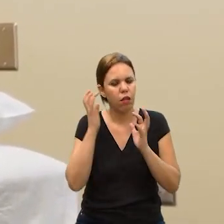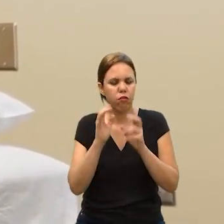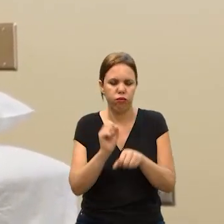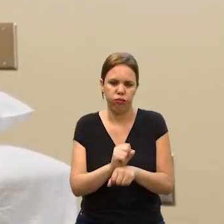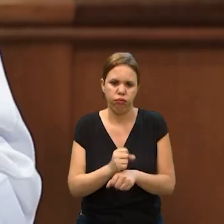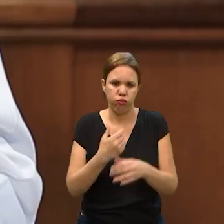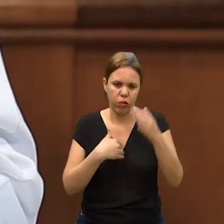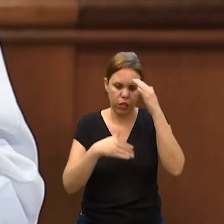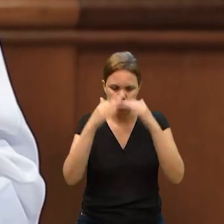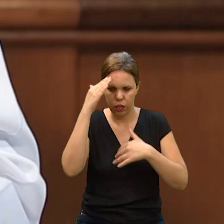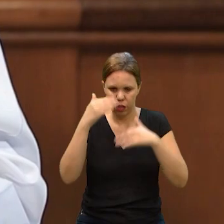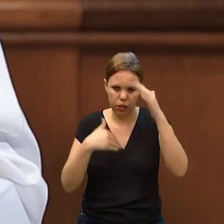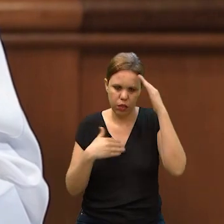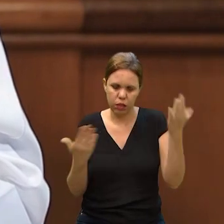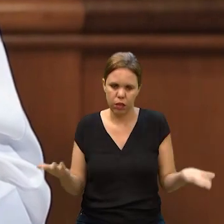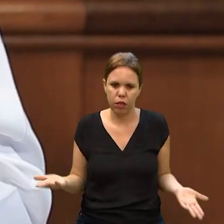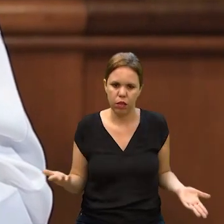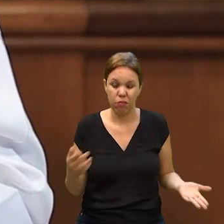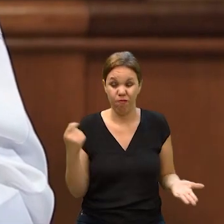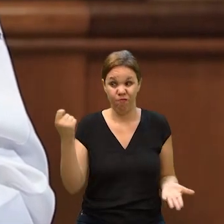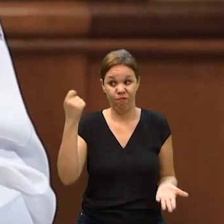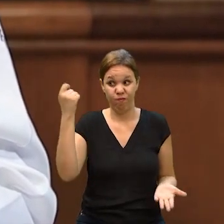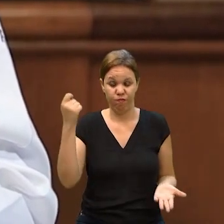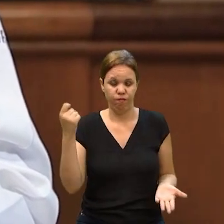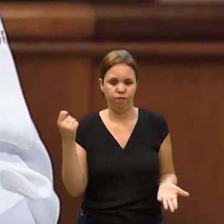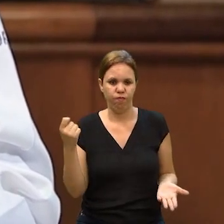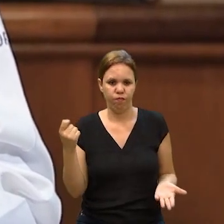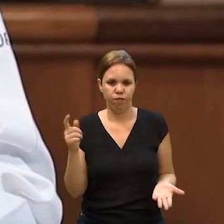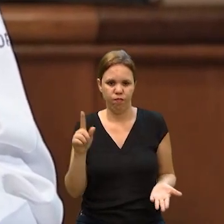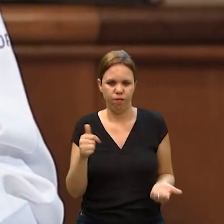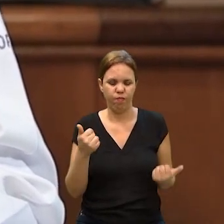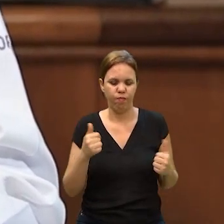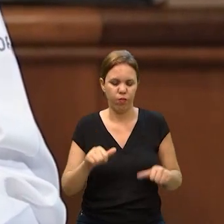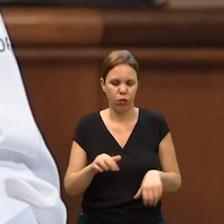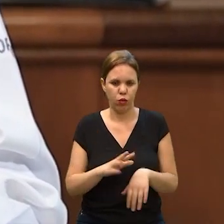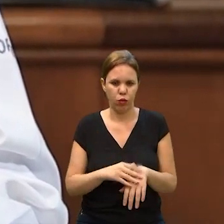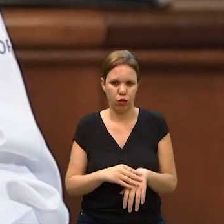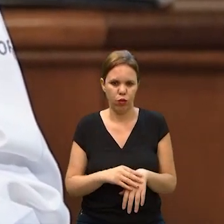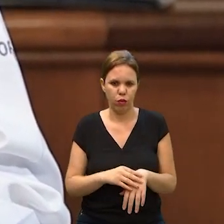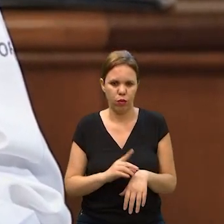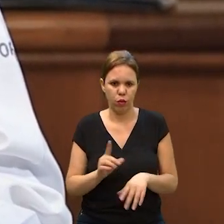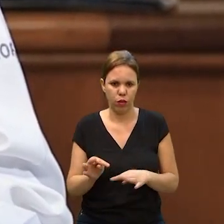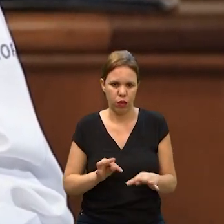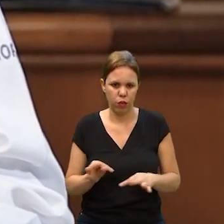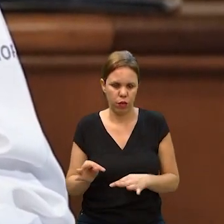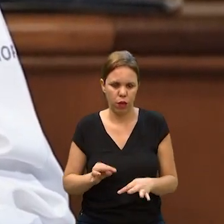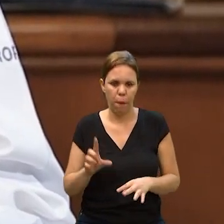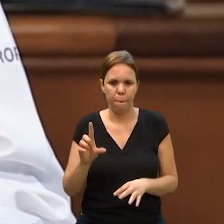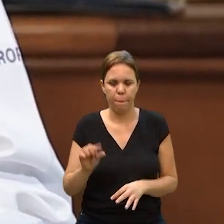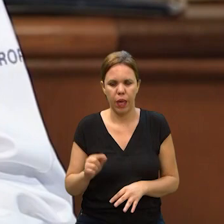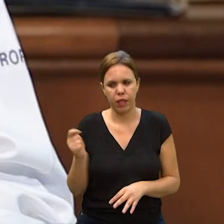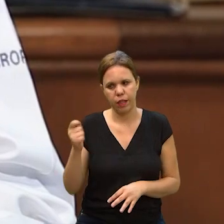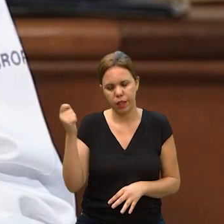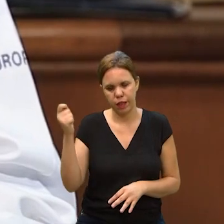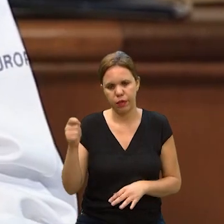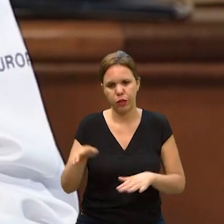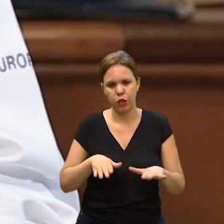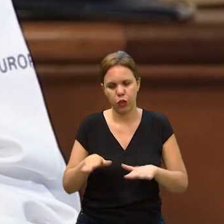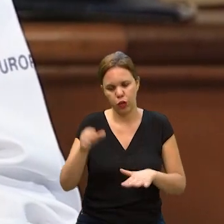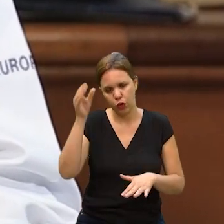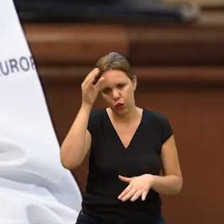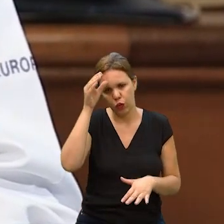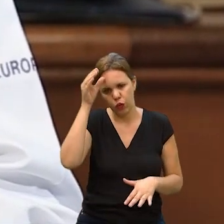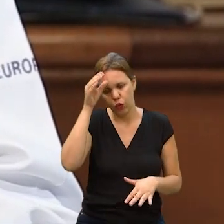paralisia cerebral. E quanto mais grave o quadro, pior o prognóstico. Quanto menos grave que for só motor